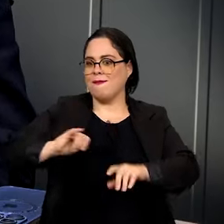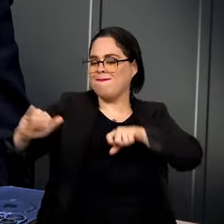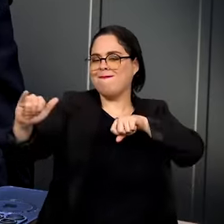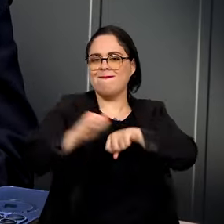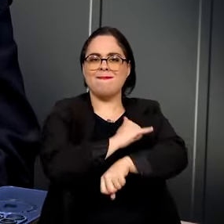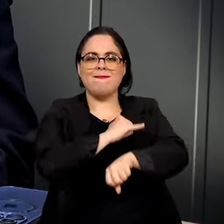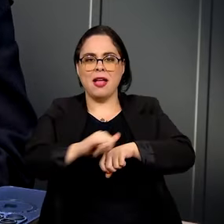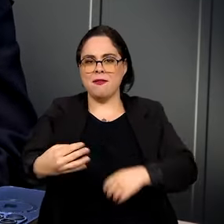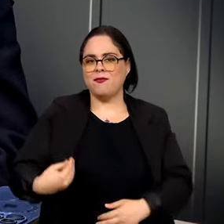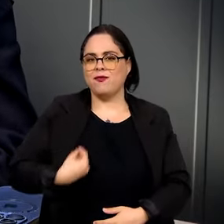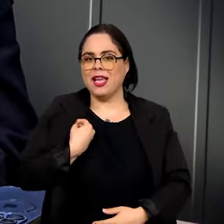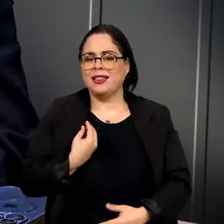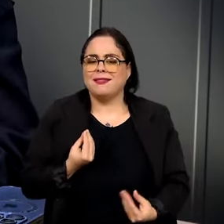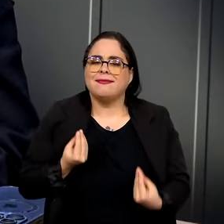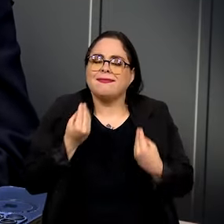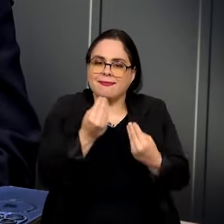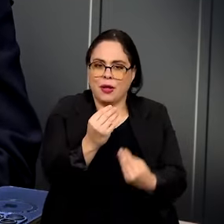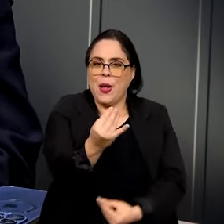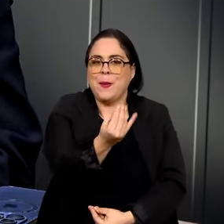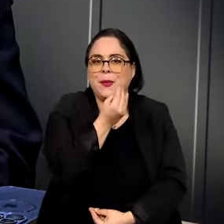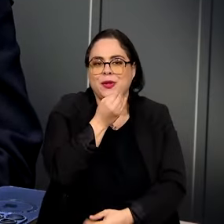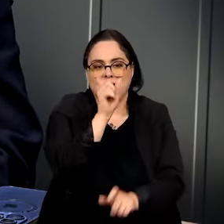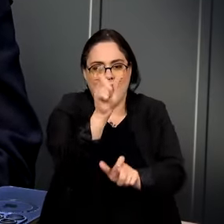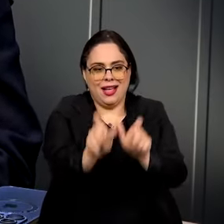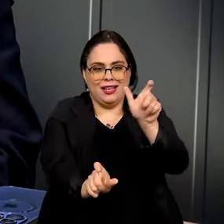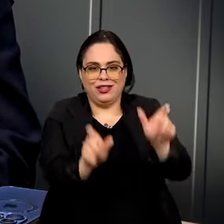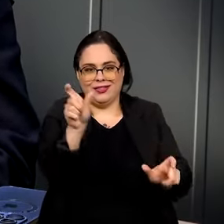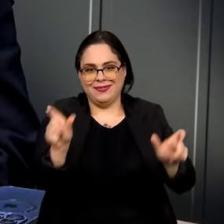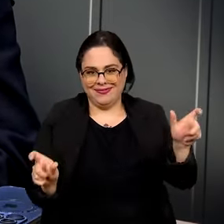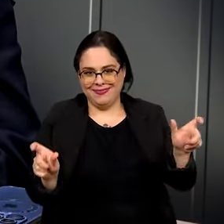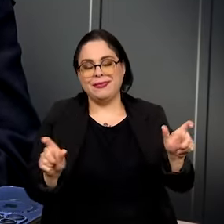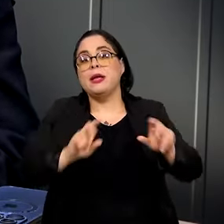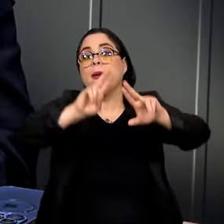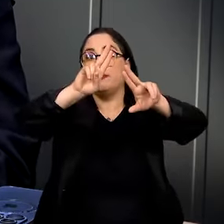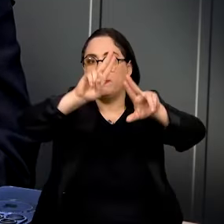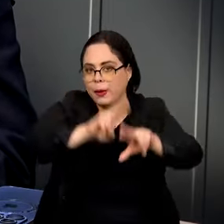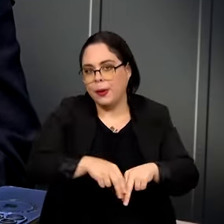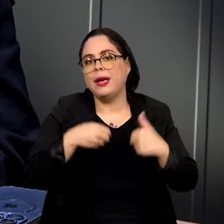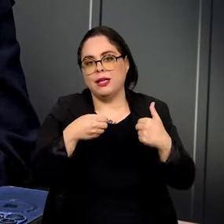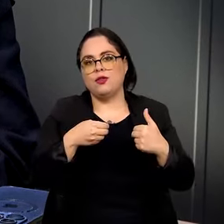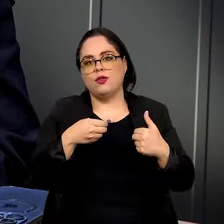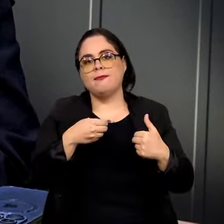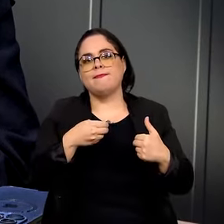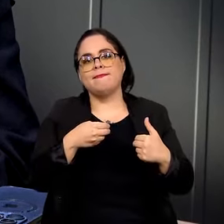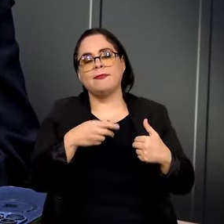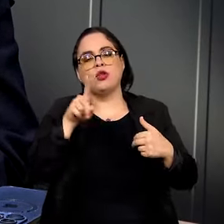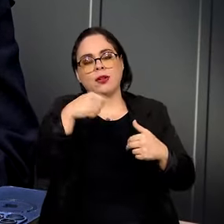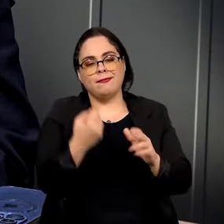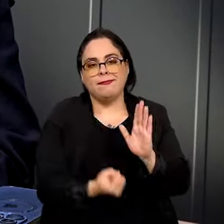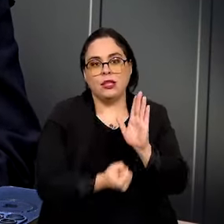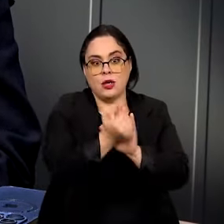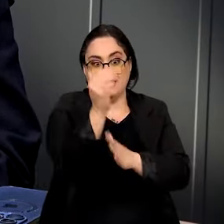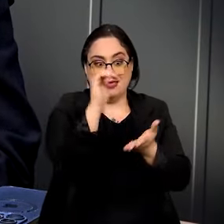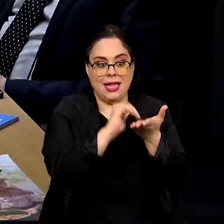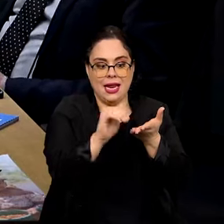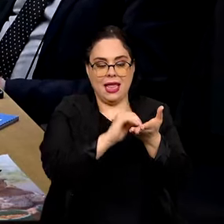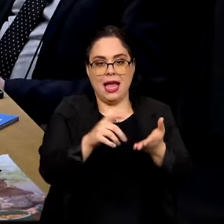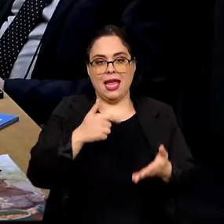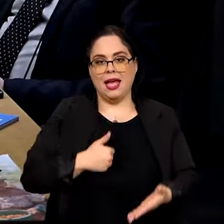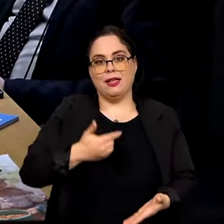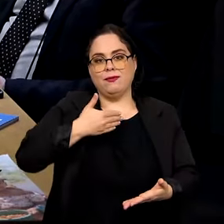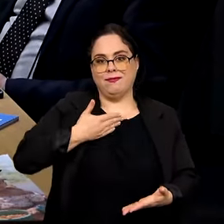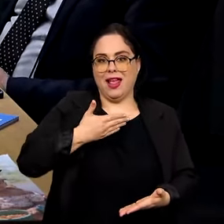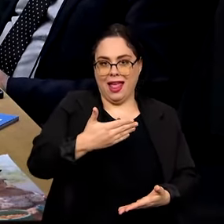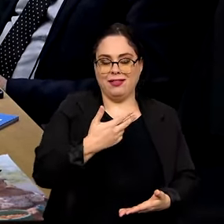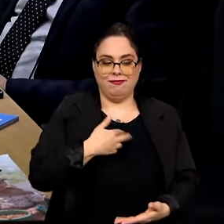saída né para essas pessoas dá oportunidade a essas pessoas por isso que foi criada Essa secretaria ao qual